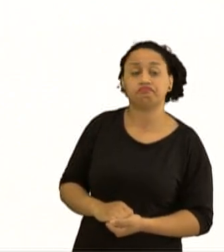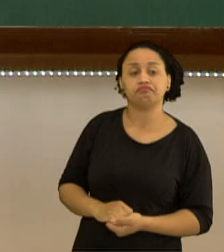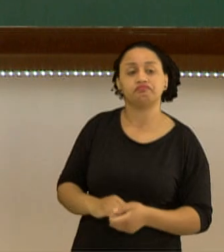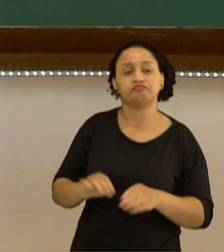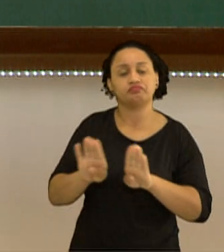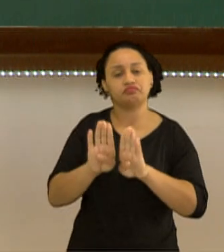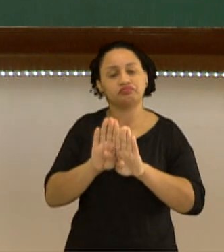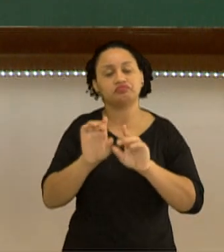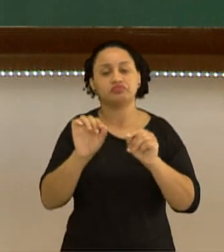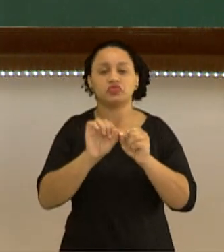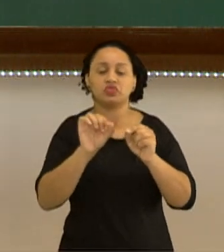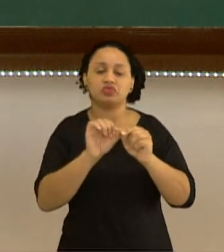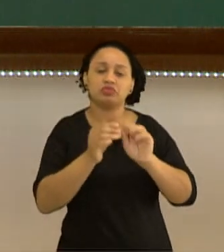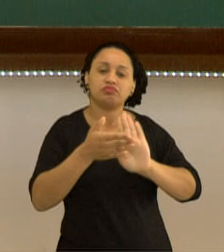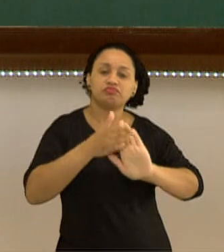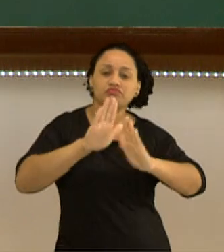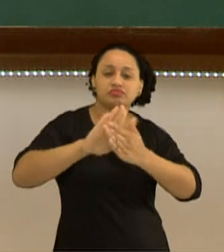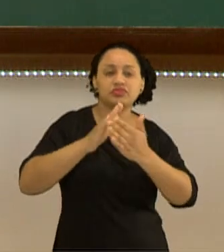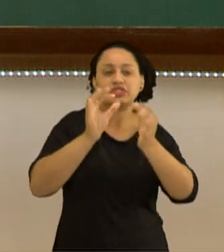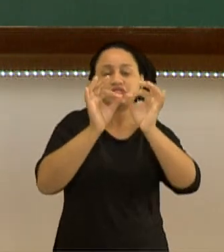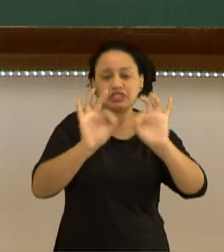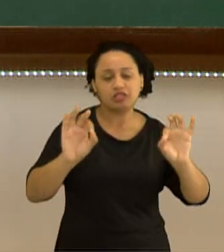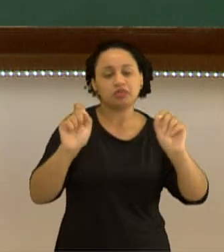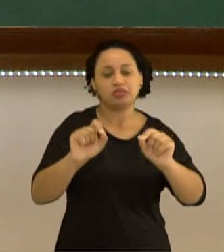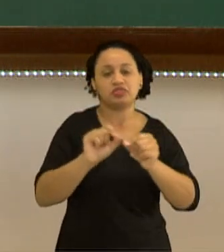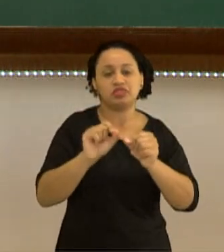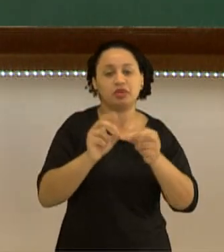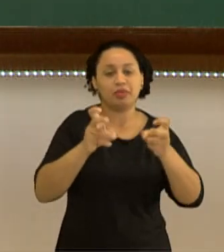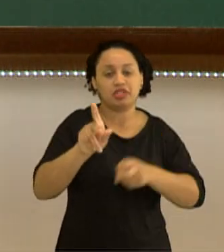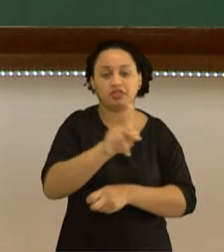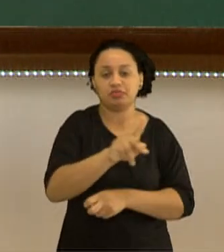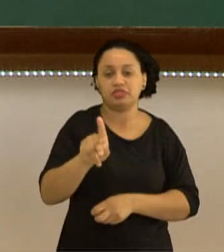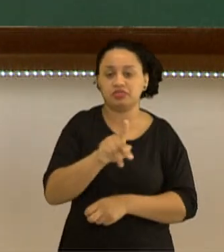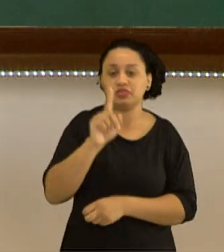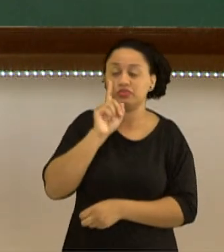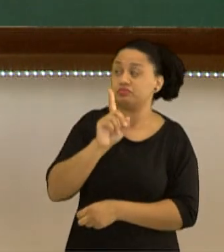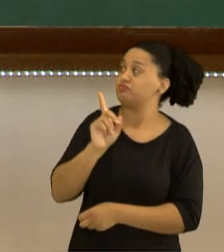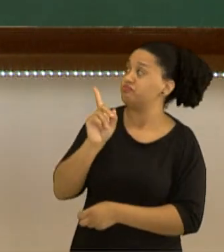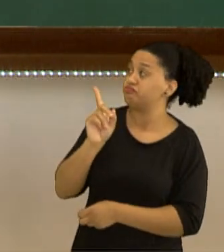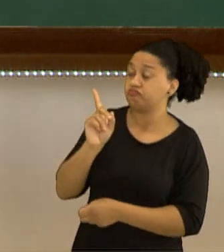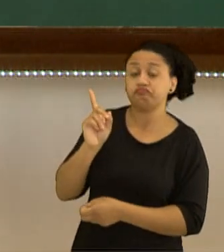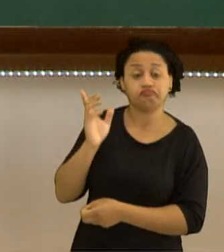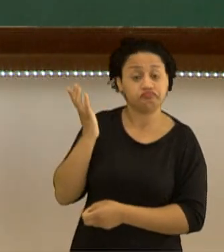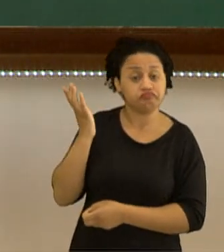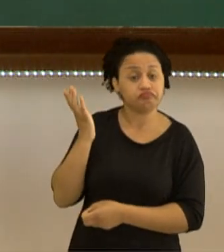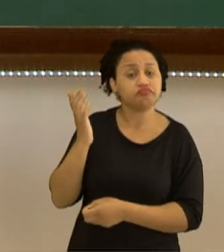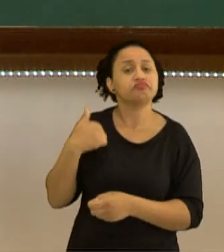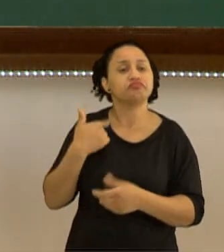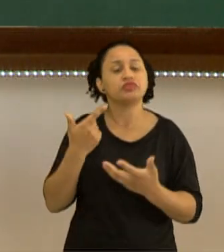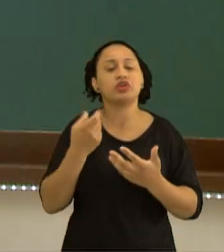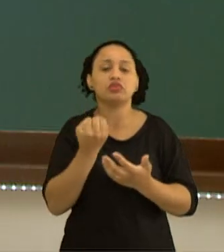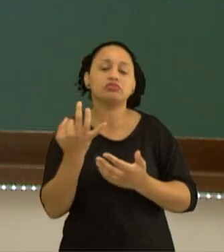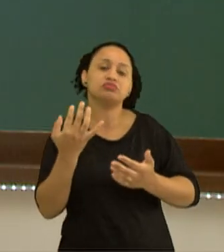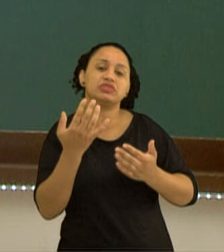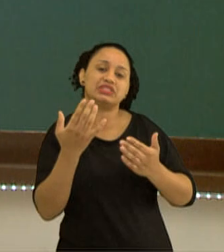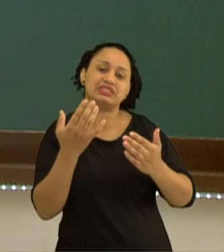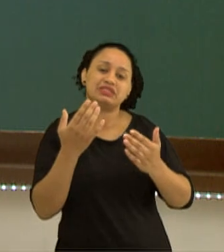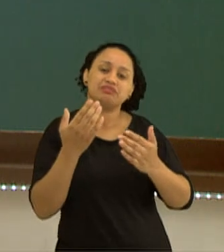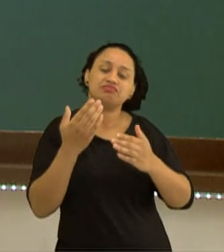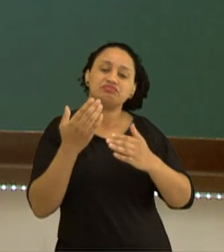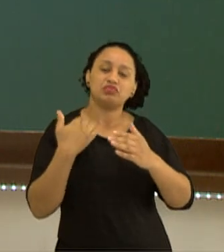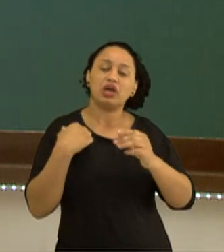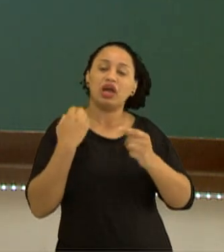alongamento, né, que são exercícios simples que vocês podem realizar na tua casa. São as atividades simples que podem ser